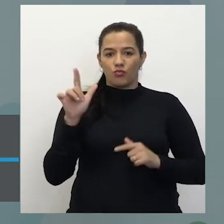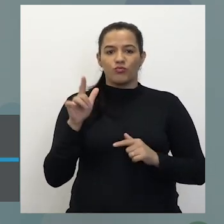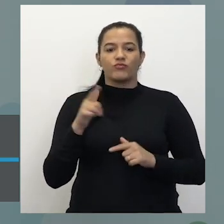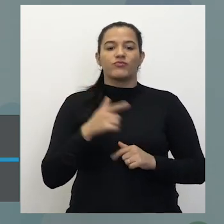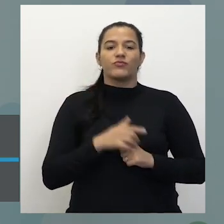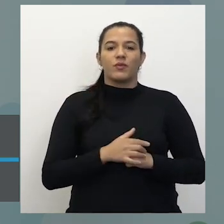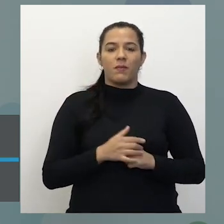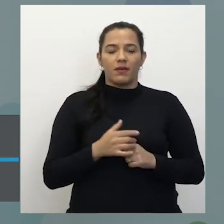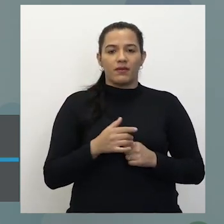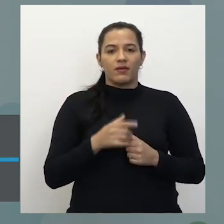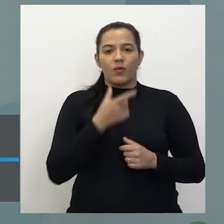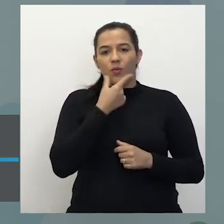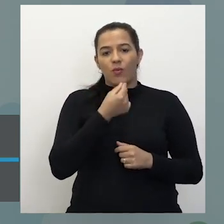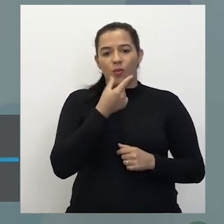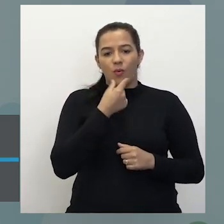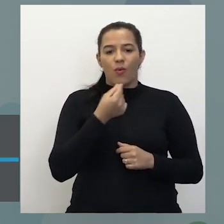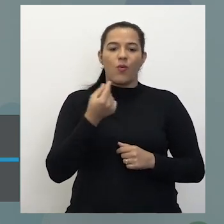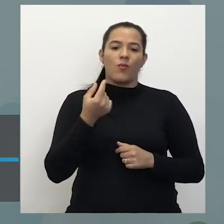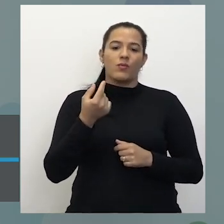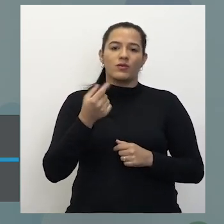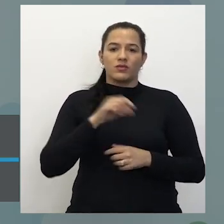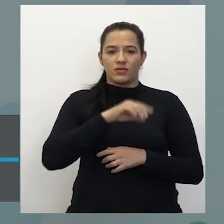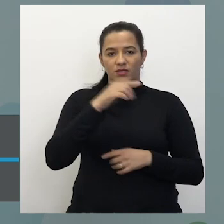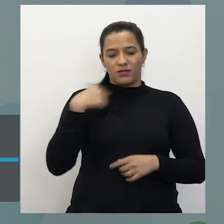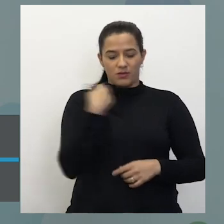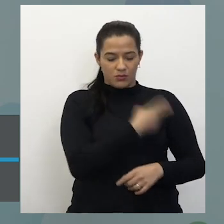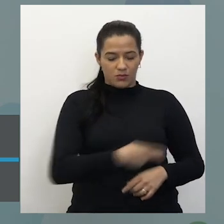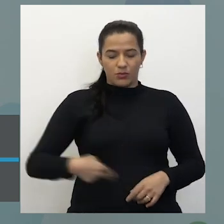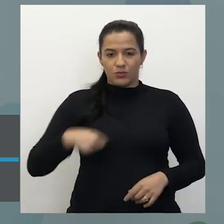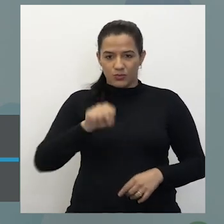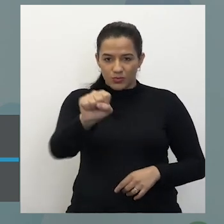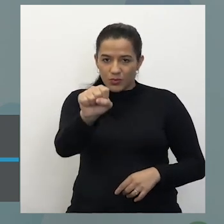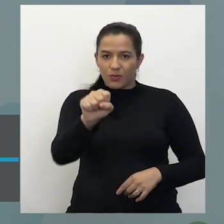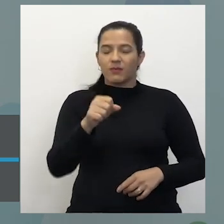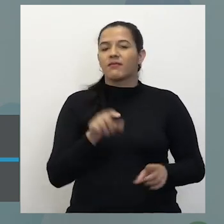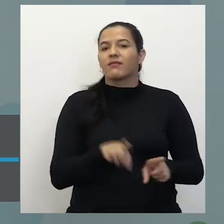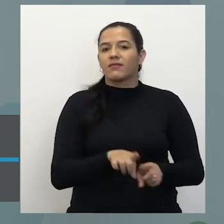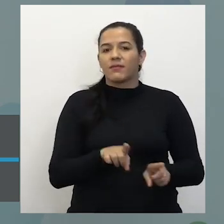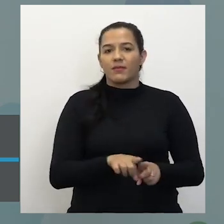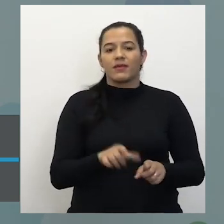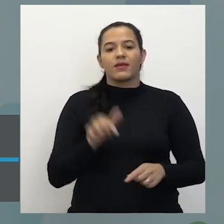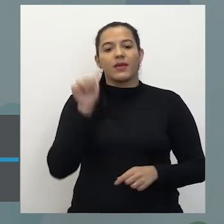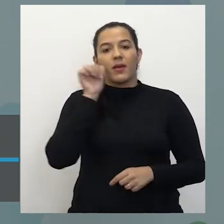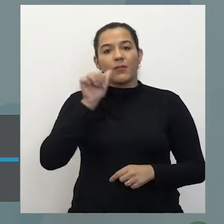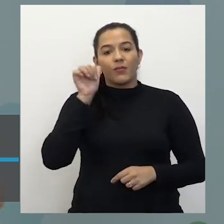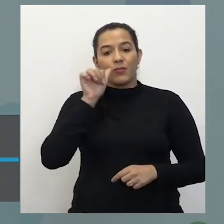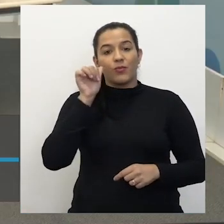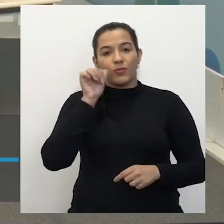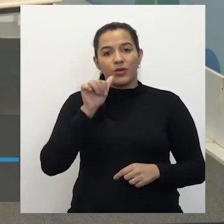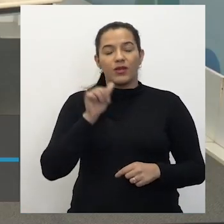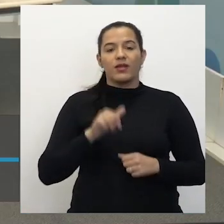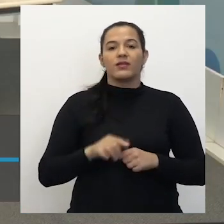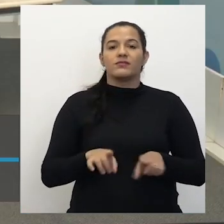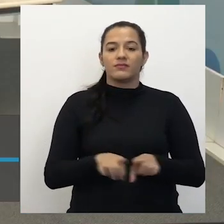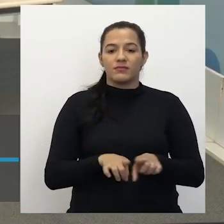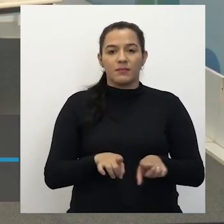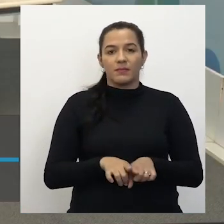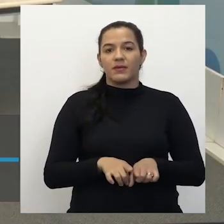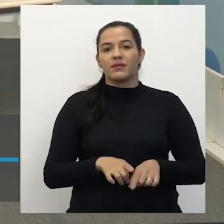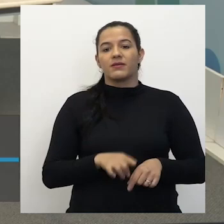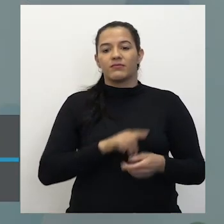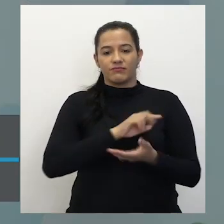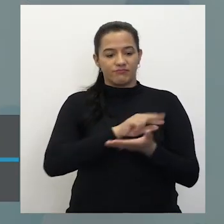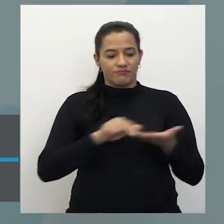Você pega o Super-Homem, Mulher Maravilha, aquelas histórias são muito mais espetaculares. Estão perguntando de opinião, tá bom, gente? Na minha humilde